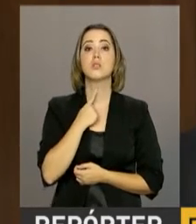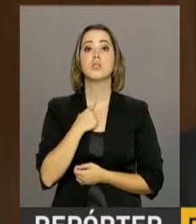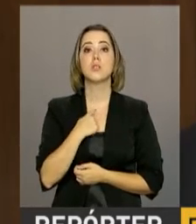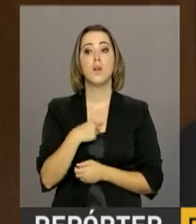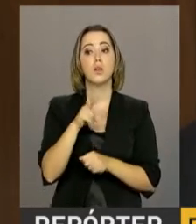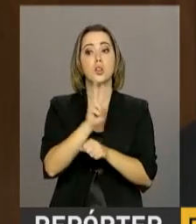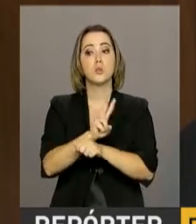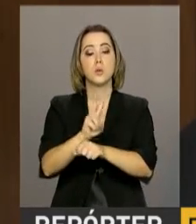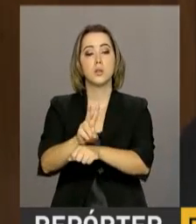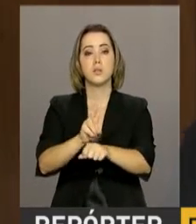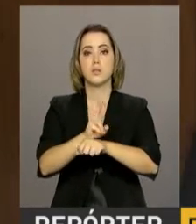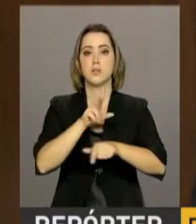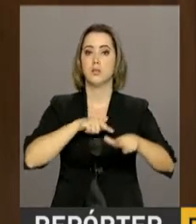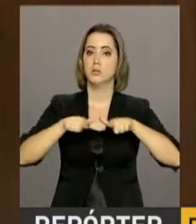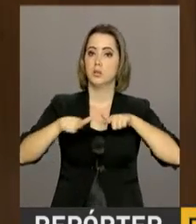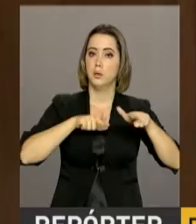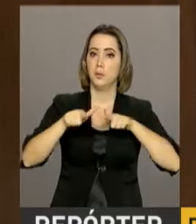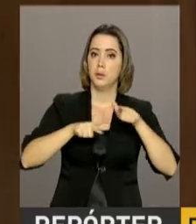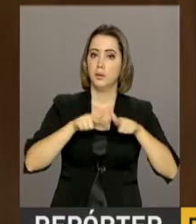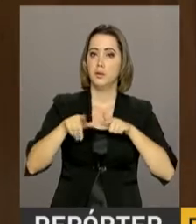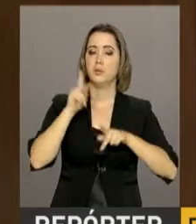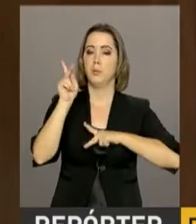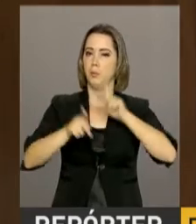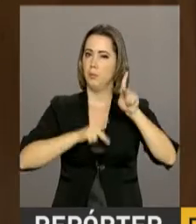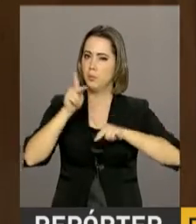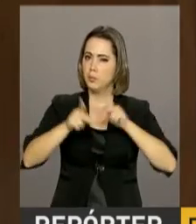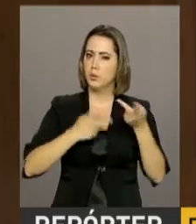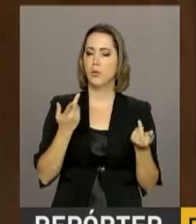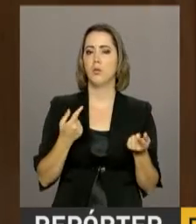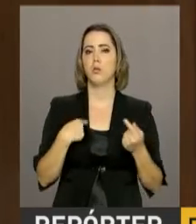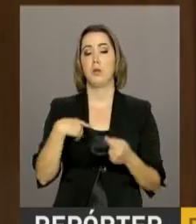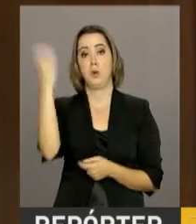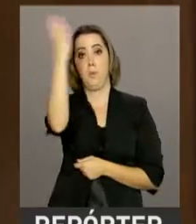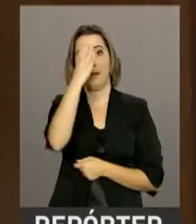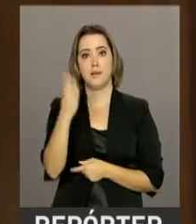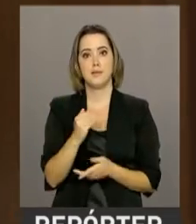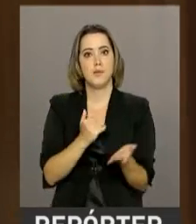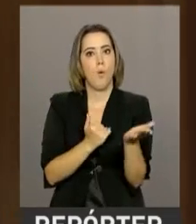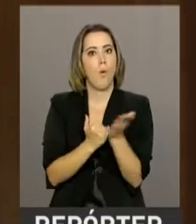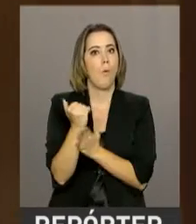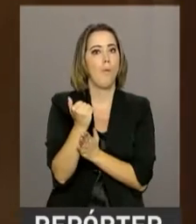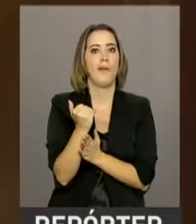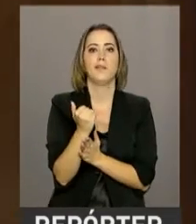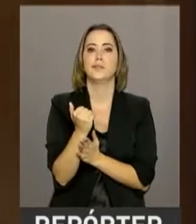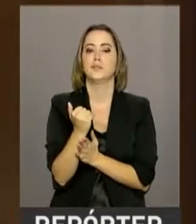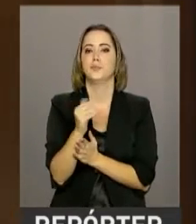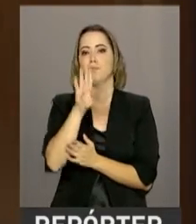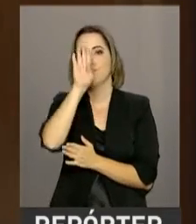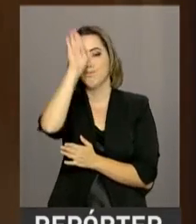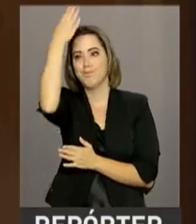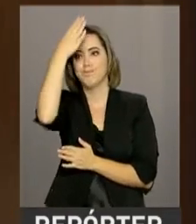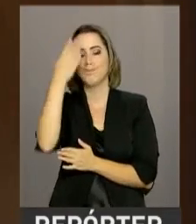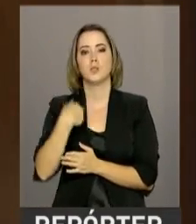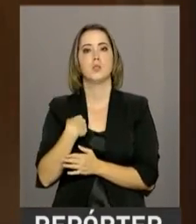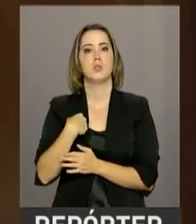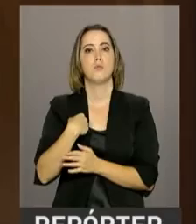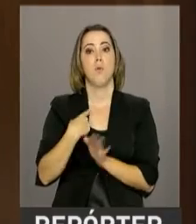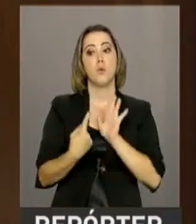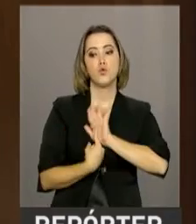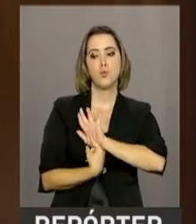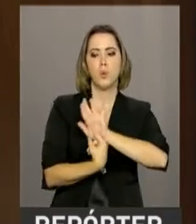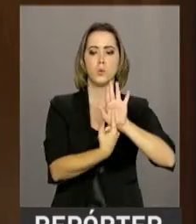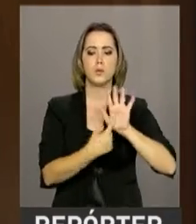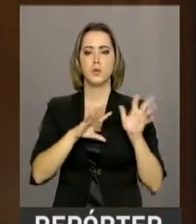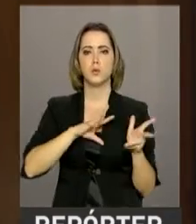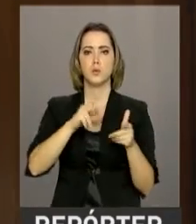trabalhador e para que o brasil seja protagonista para o mundo o brasil já tem